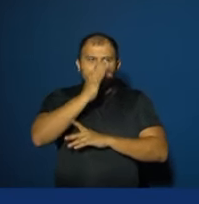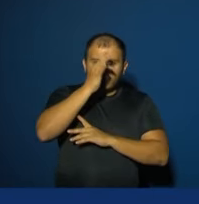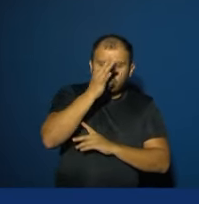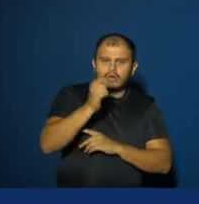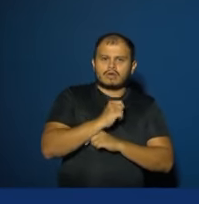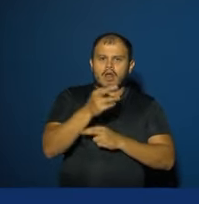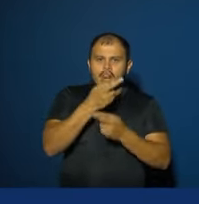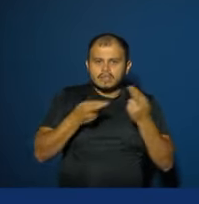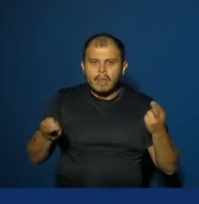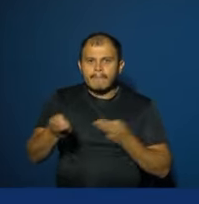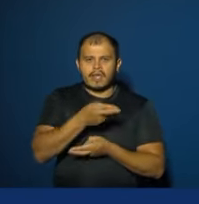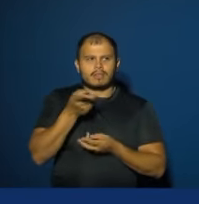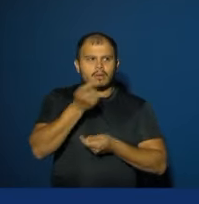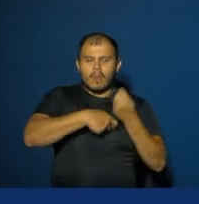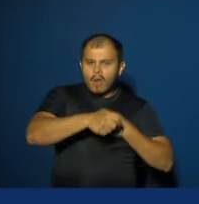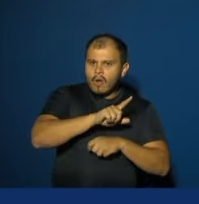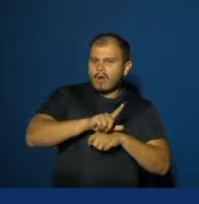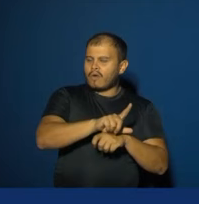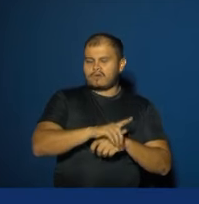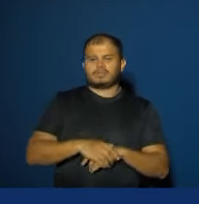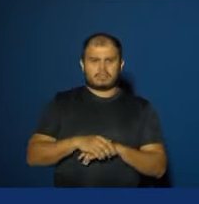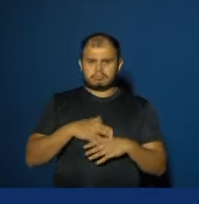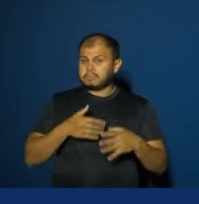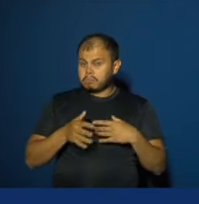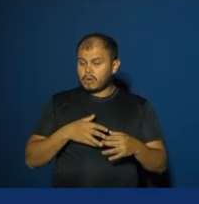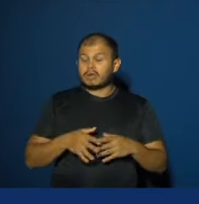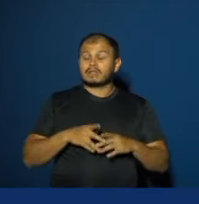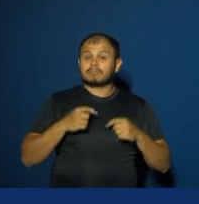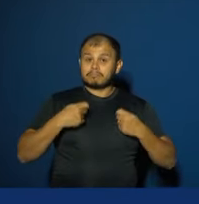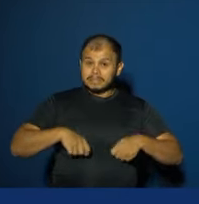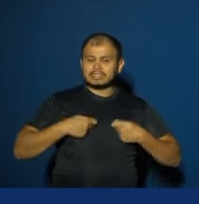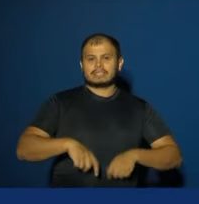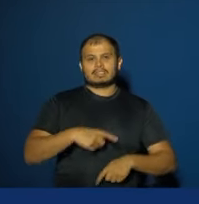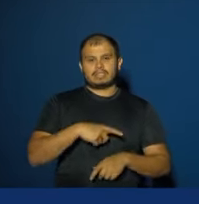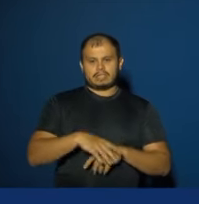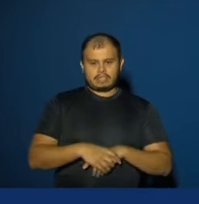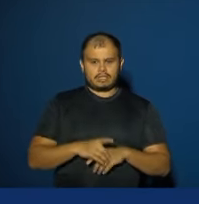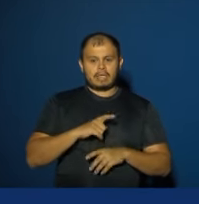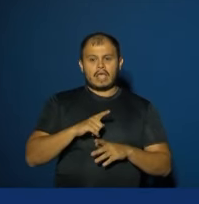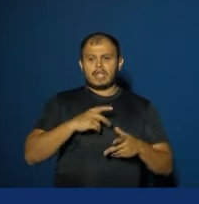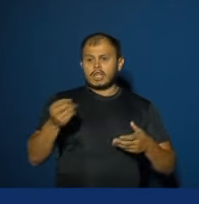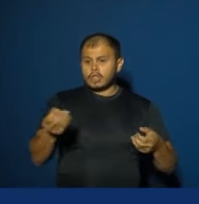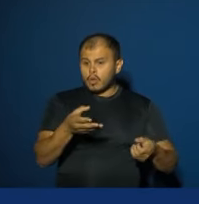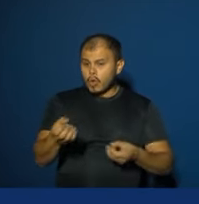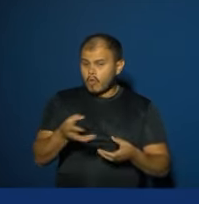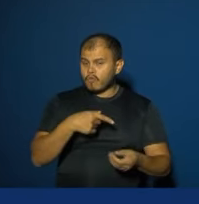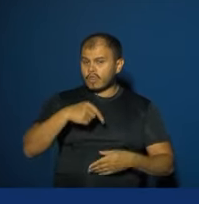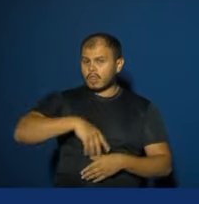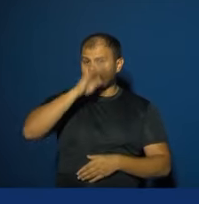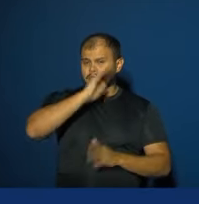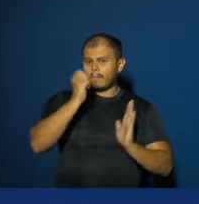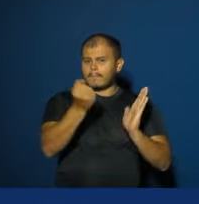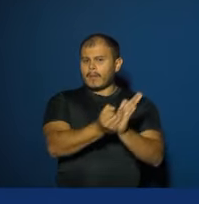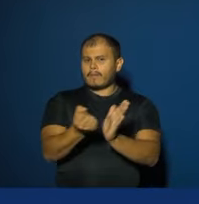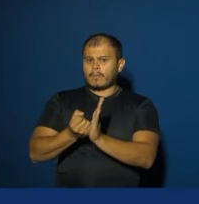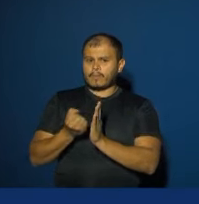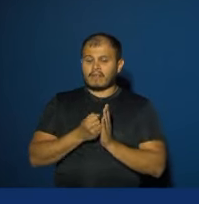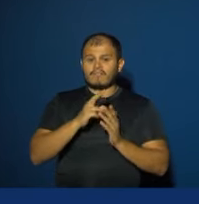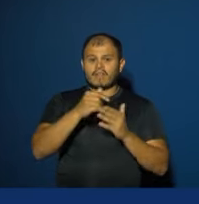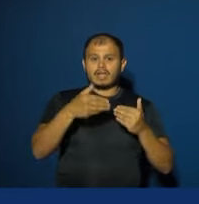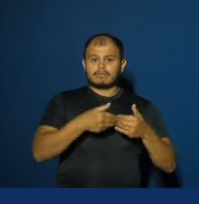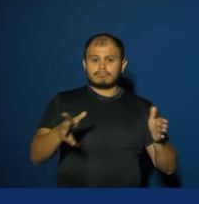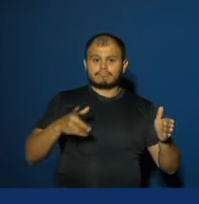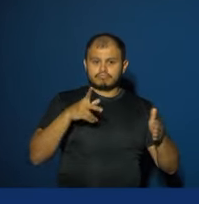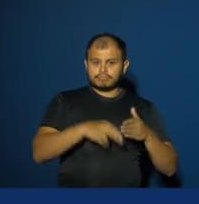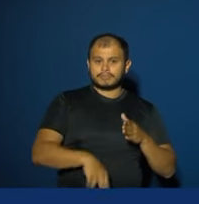relacionamento Então essa continuação então muitas marcas novas chegando no Brasil a gente tá para inaugurar uma das